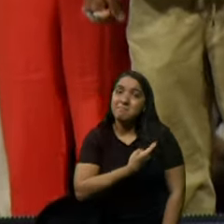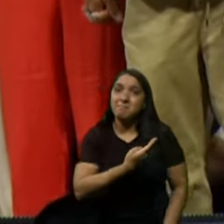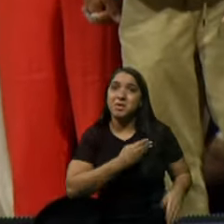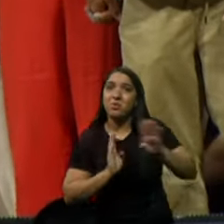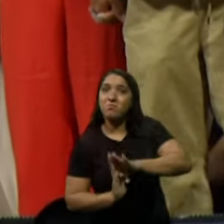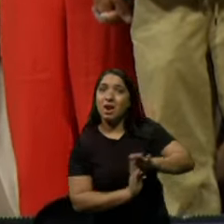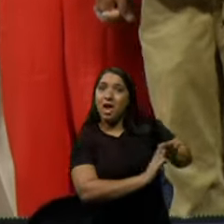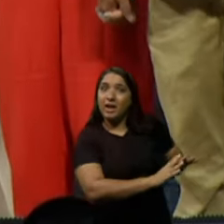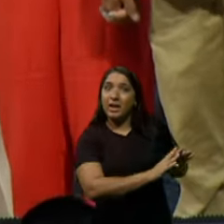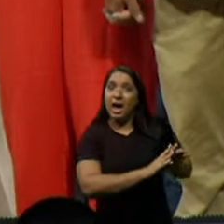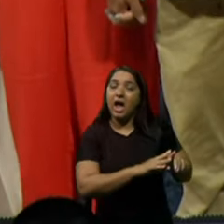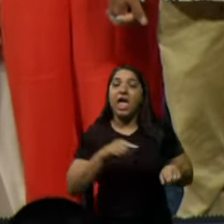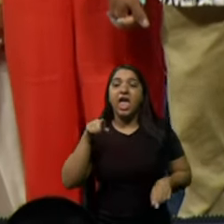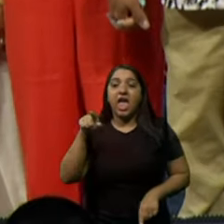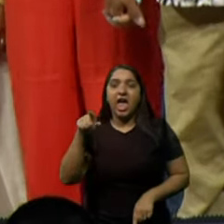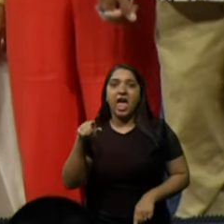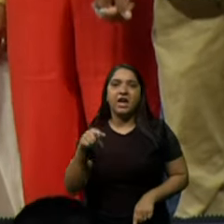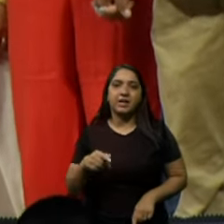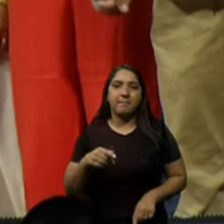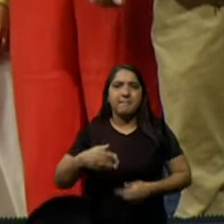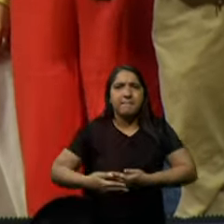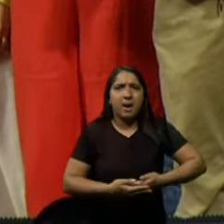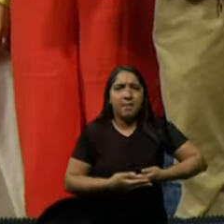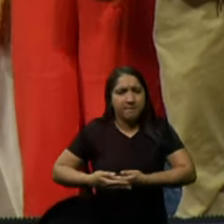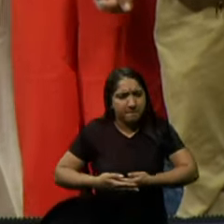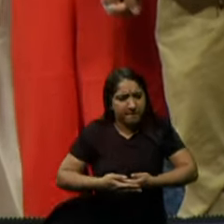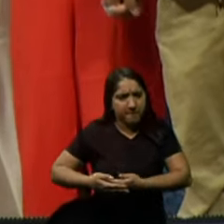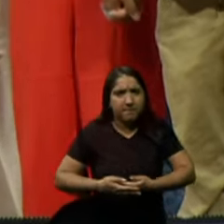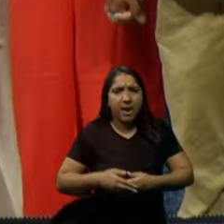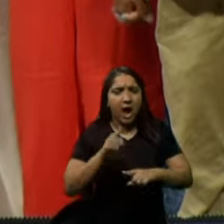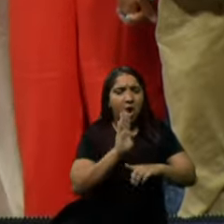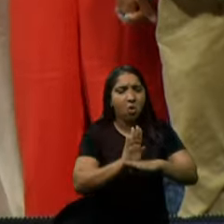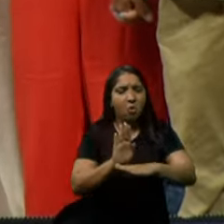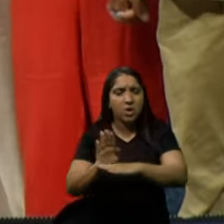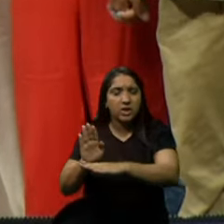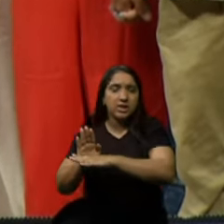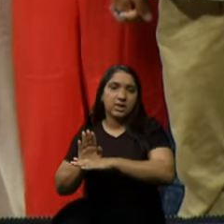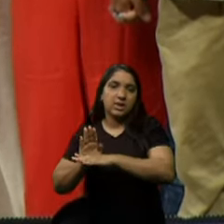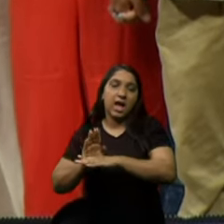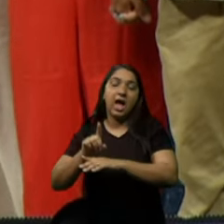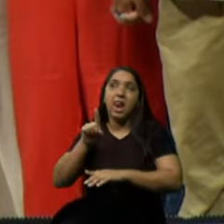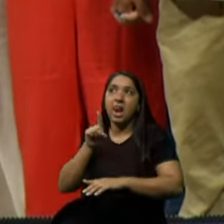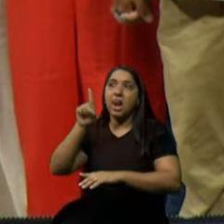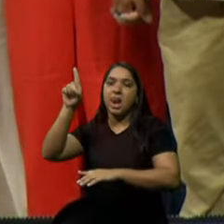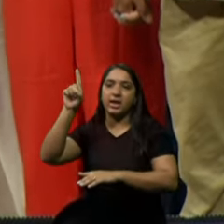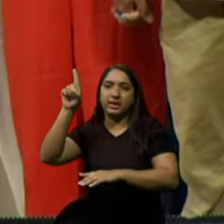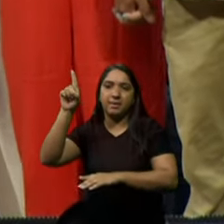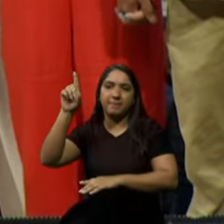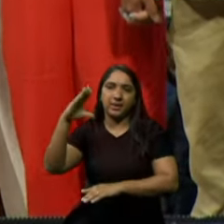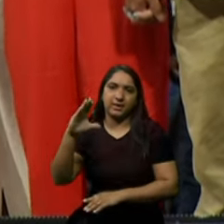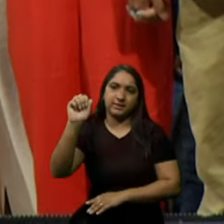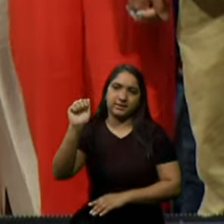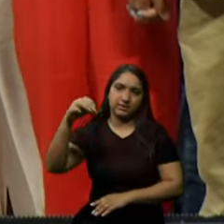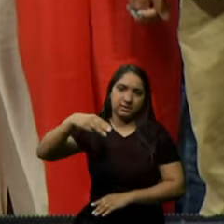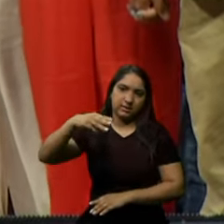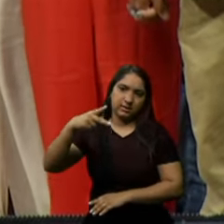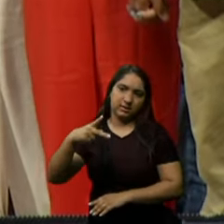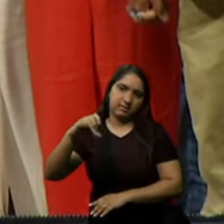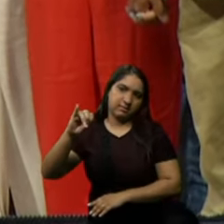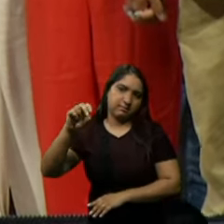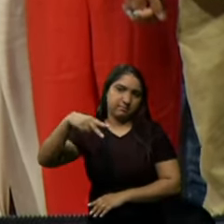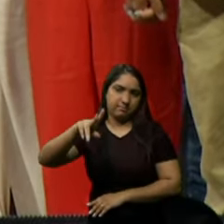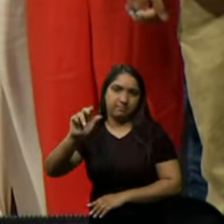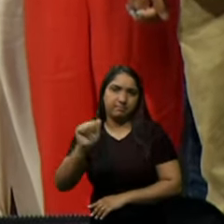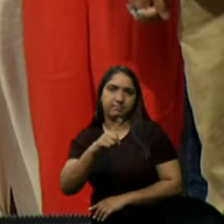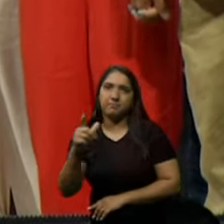lugar do mundo áudio me chamar primeiro eu vou Campinas ela veio da Alemanha para Campinas ó aqui lado da Alemanha ela falou que era de lá e quero nadar Aí